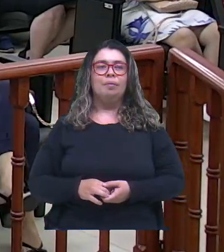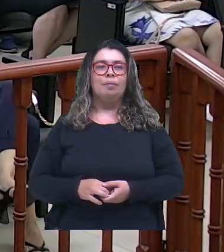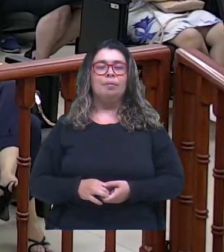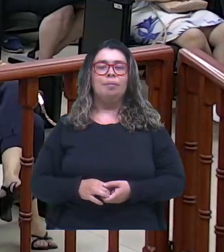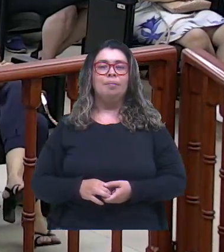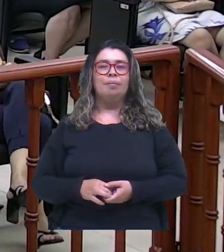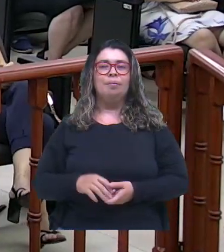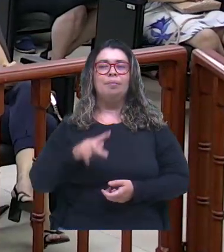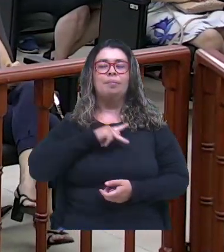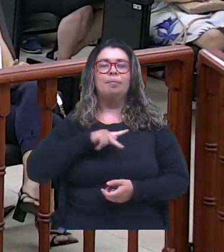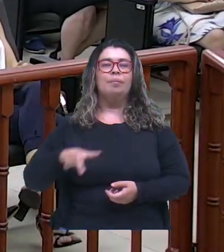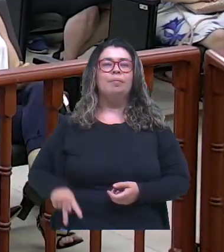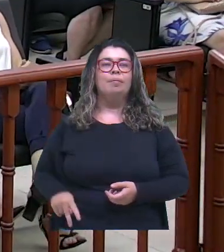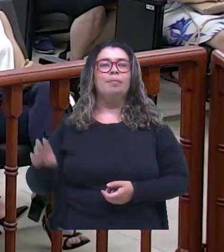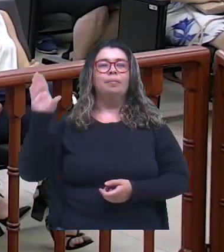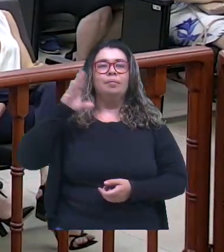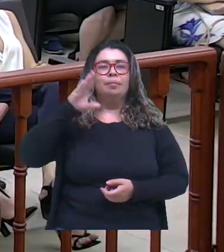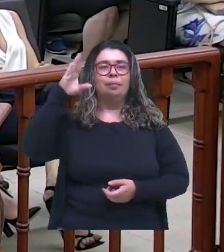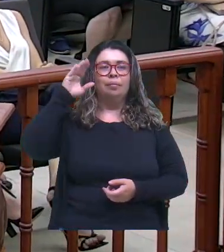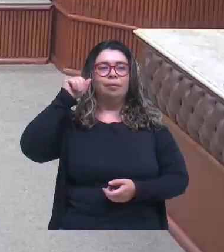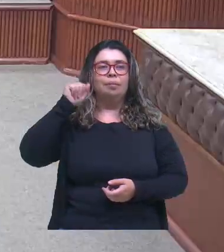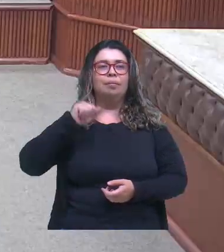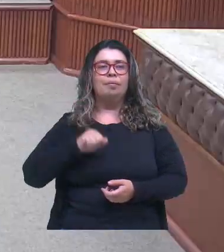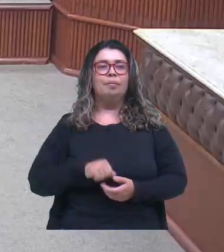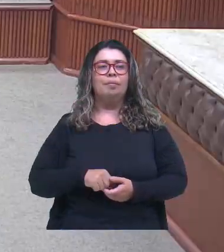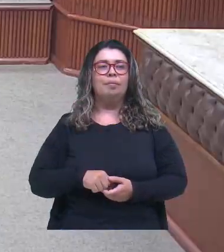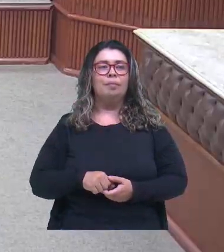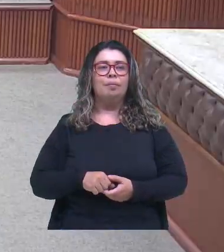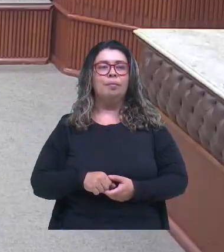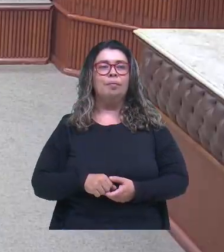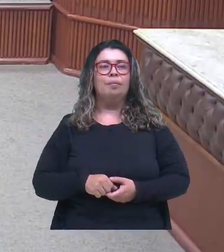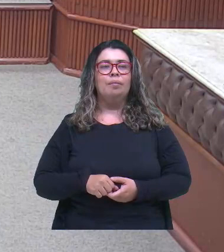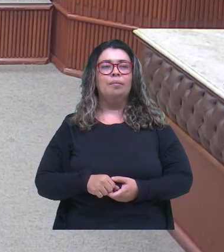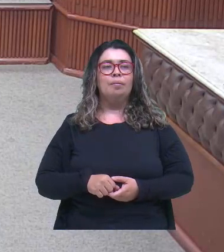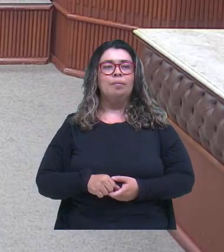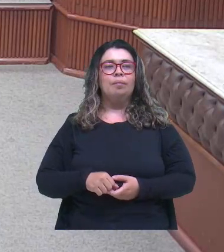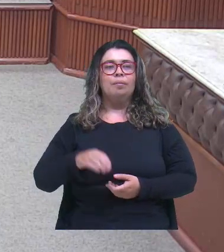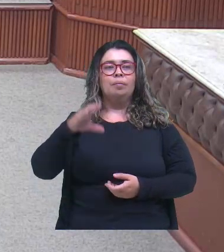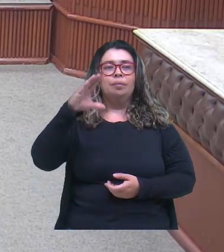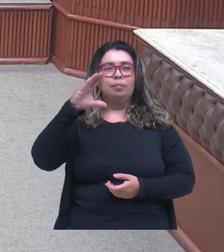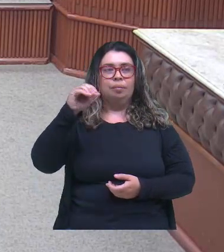Senhor presidente, vamos ouvir o coronel Adriano Aranão, por favor.